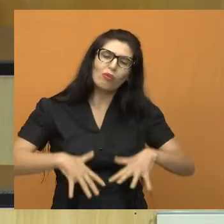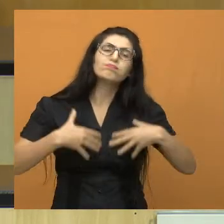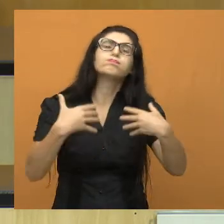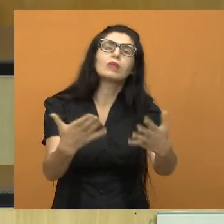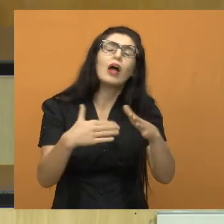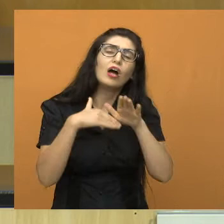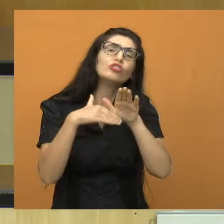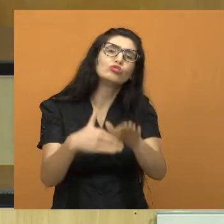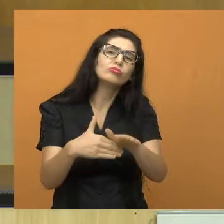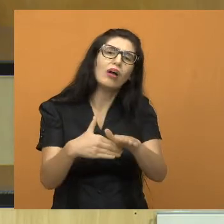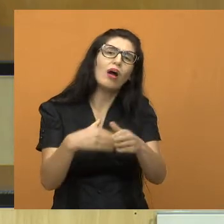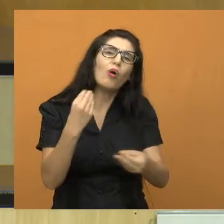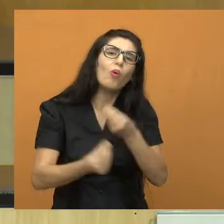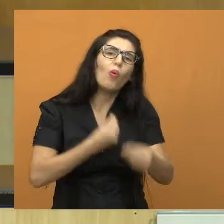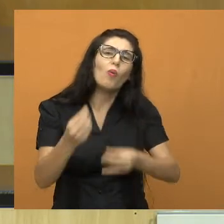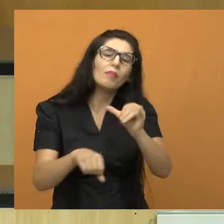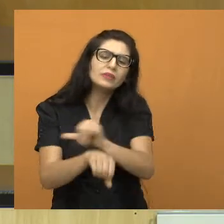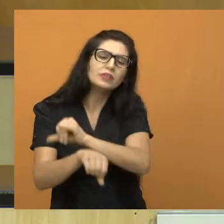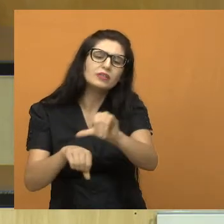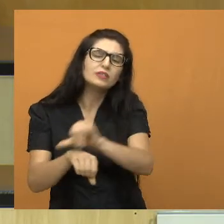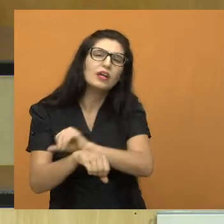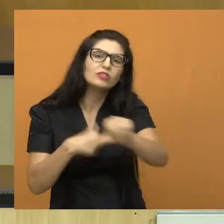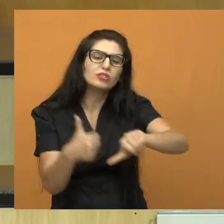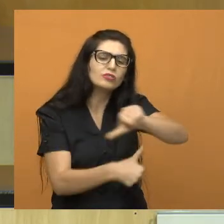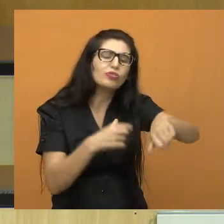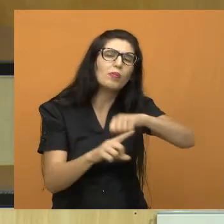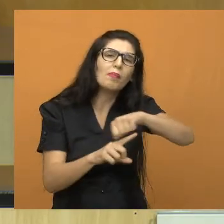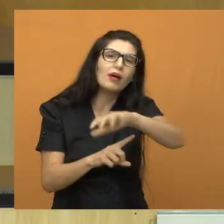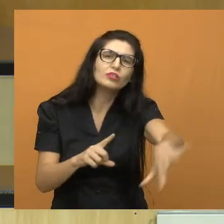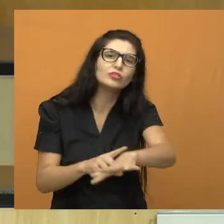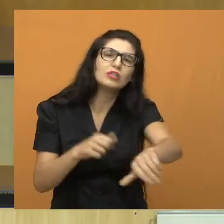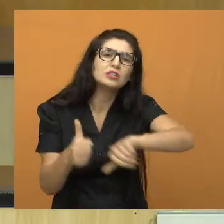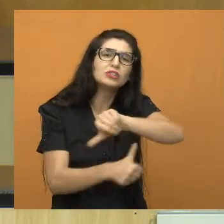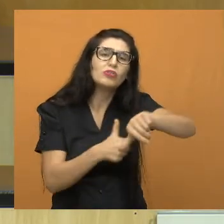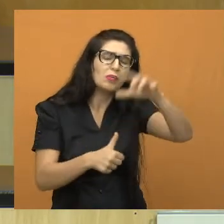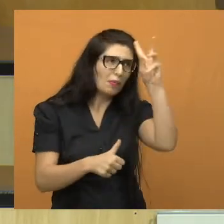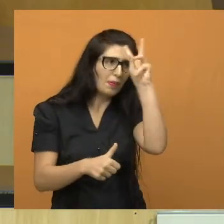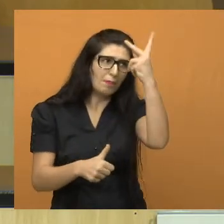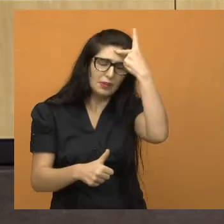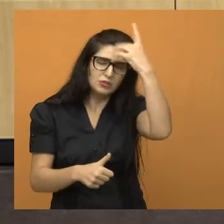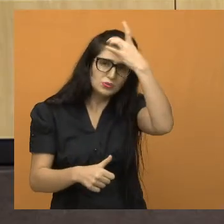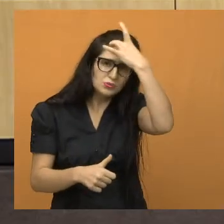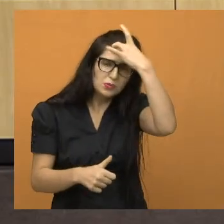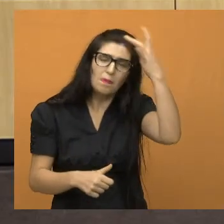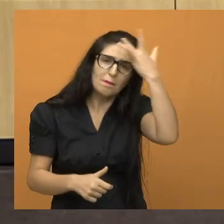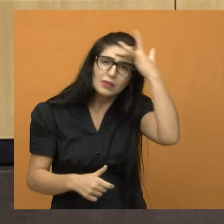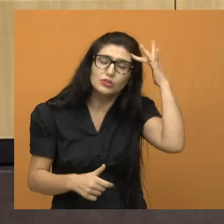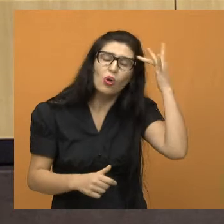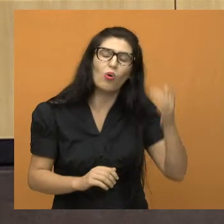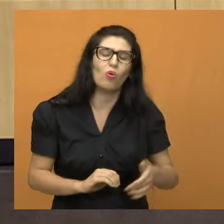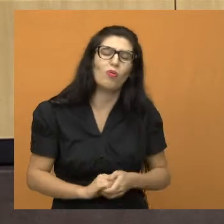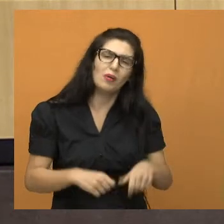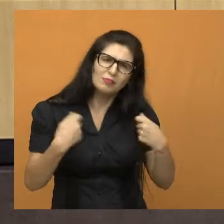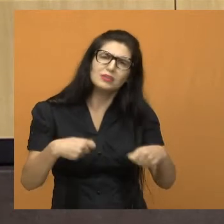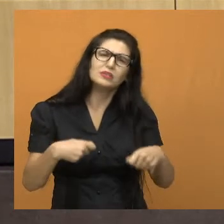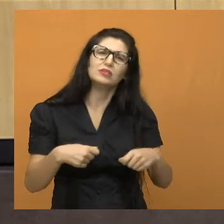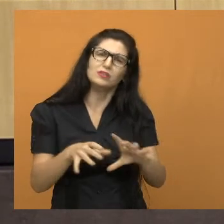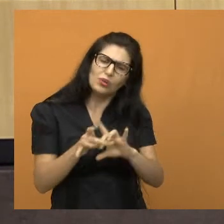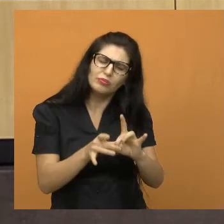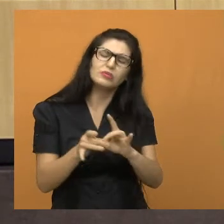para mudar a sociedade. É para mudar e melhorar a sociedade. Eu só queria responder a Sara 2